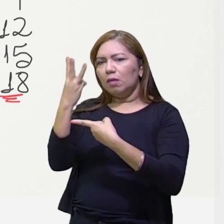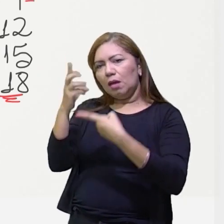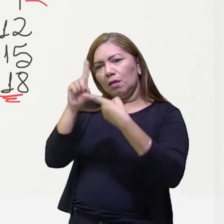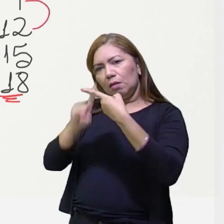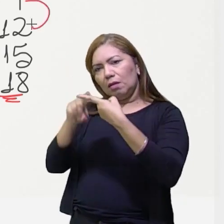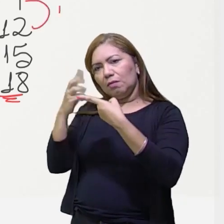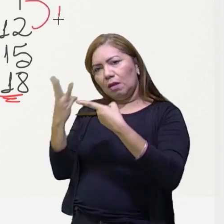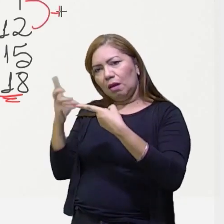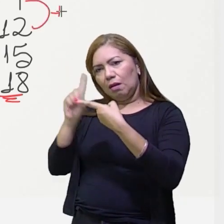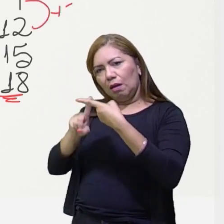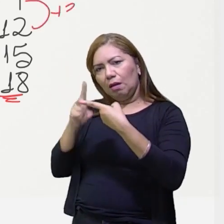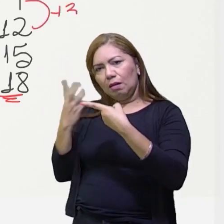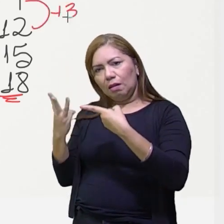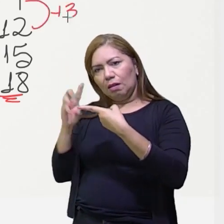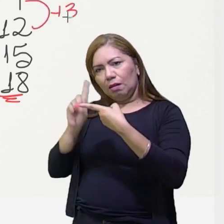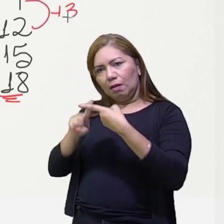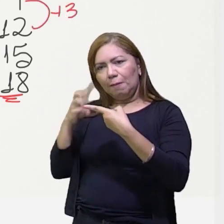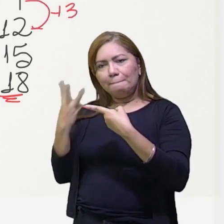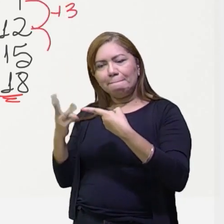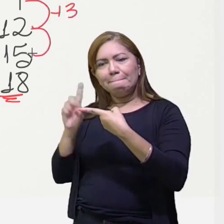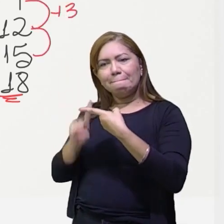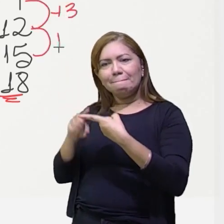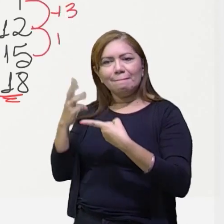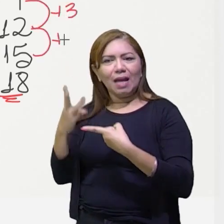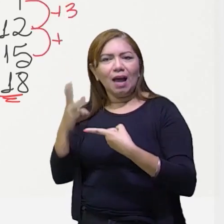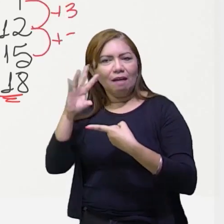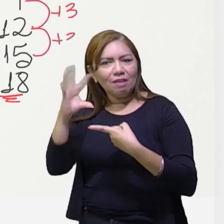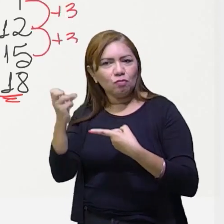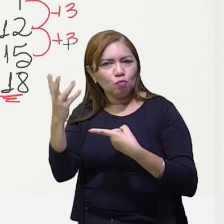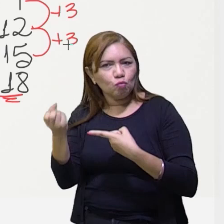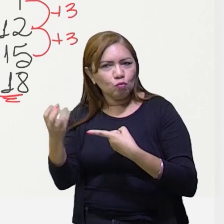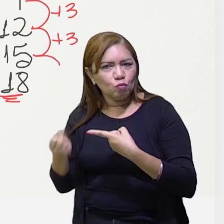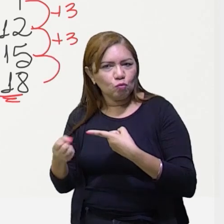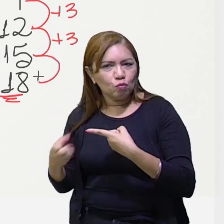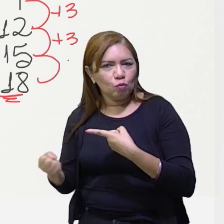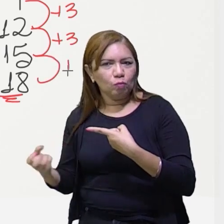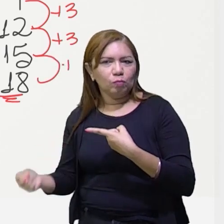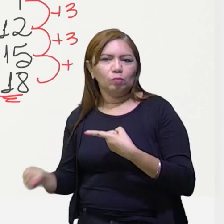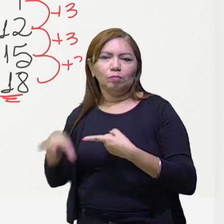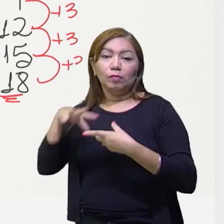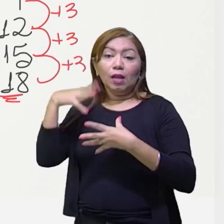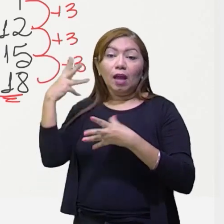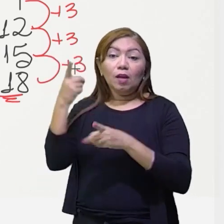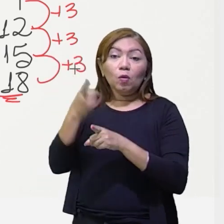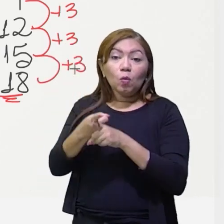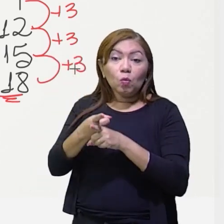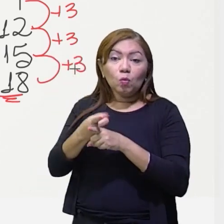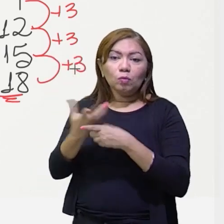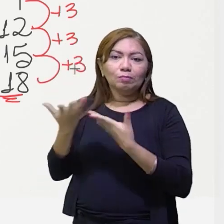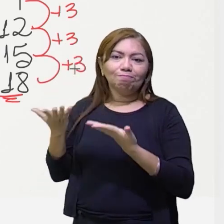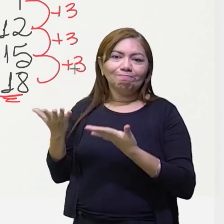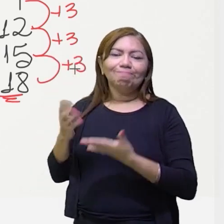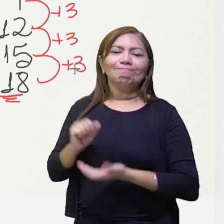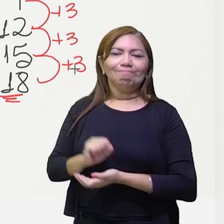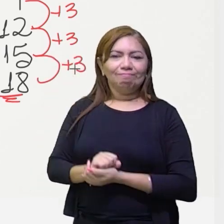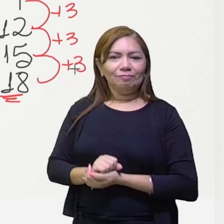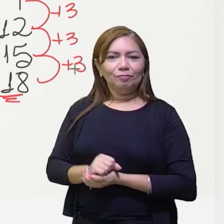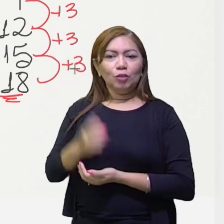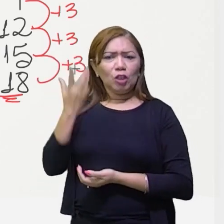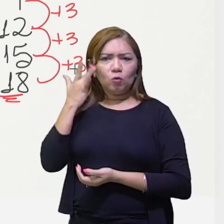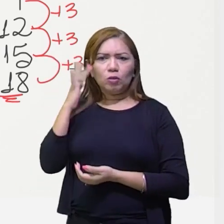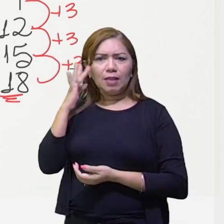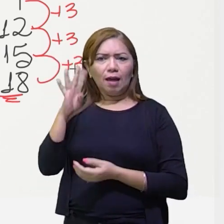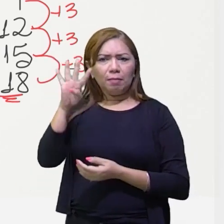3, 9. 9 mais 3, 12. 12 mais 3, 15. 15 mais 3, 18. Então, se você não souber a tabuada